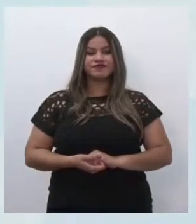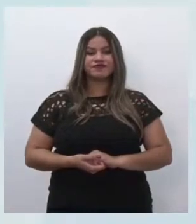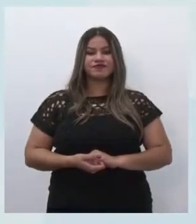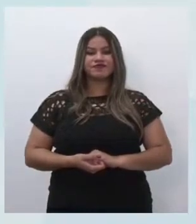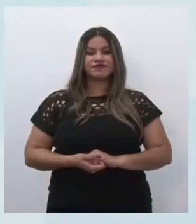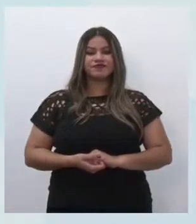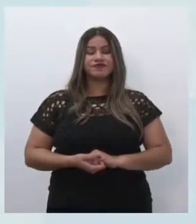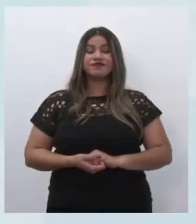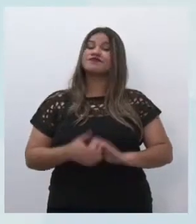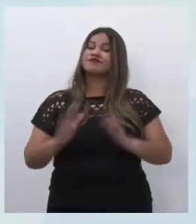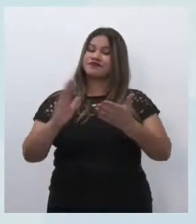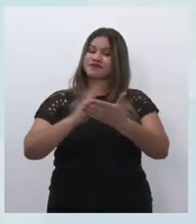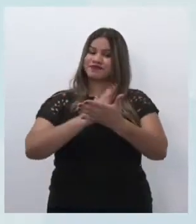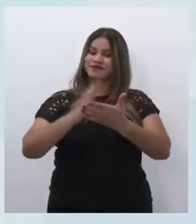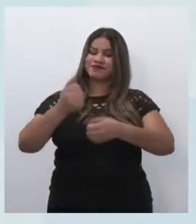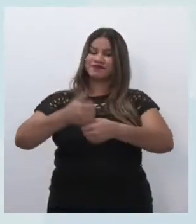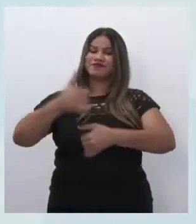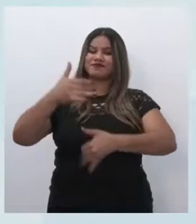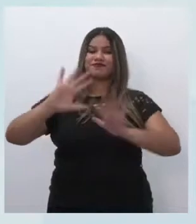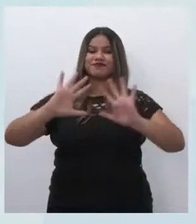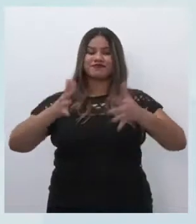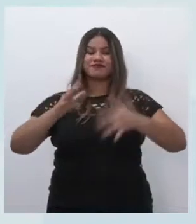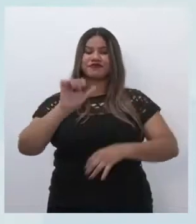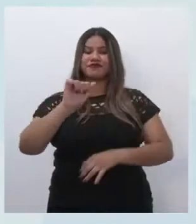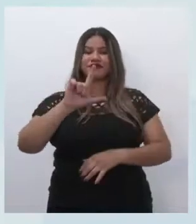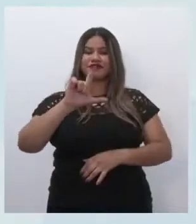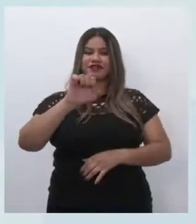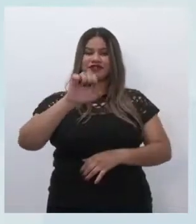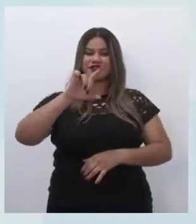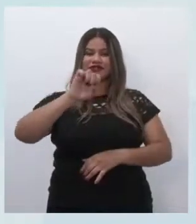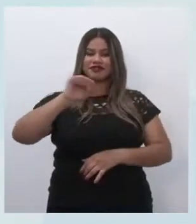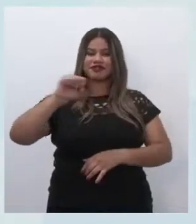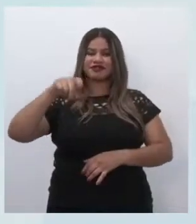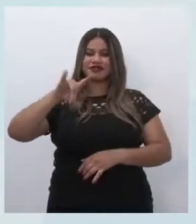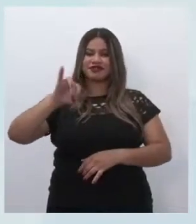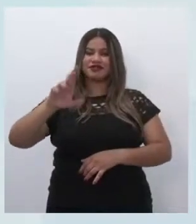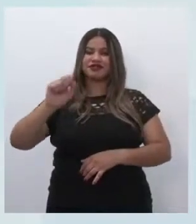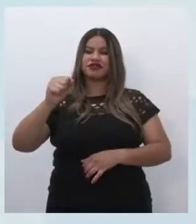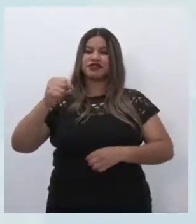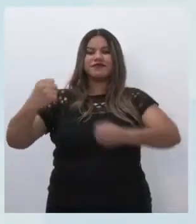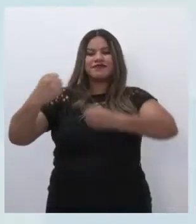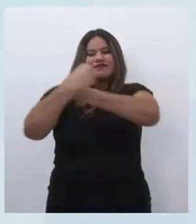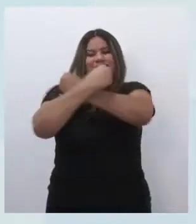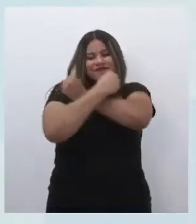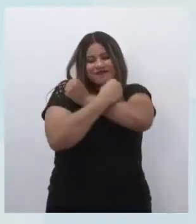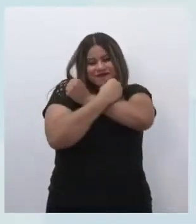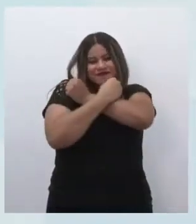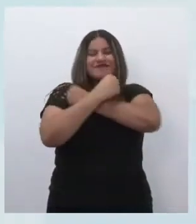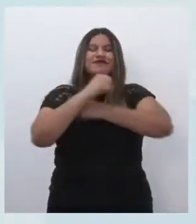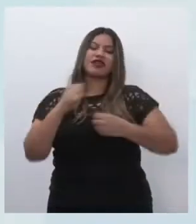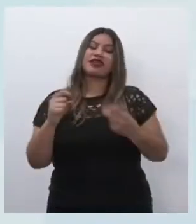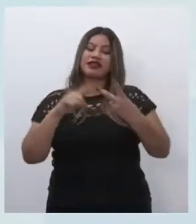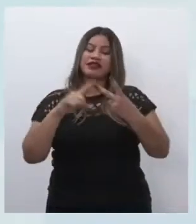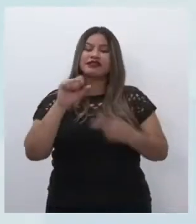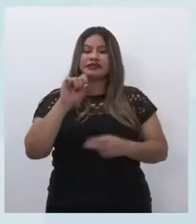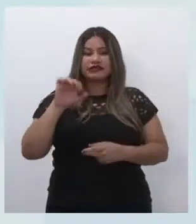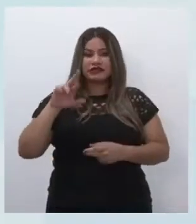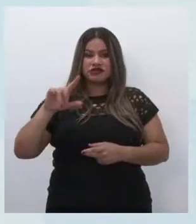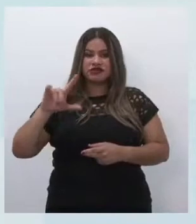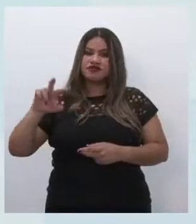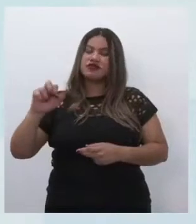É, tem gente já colocando. A professora Alessandra colocou abraçar. A professora Silvia também,